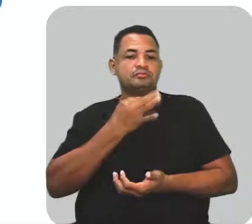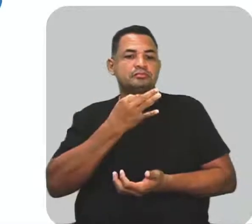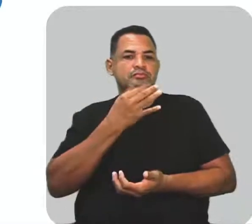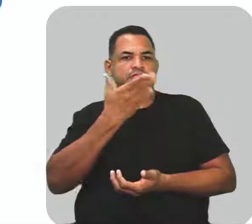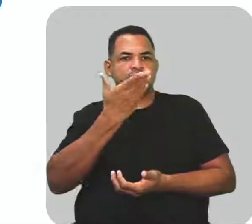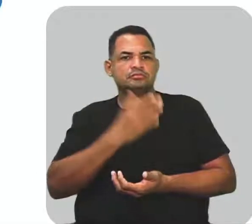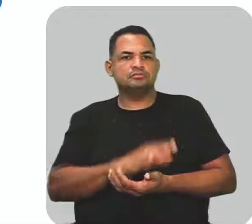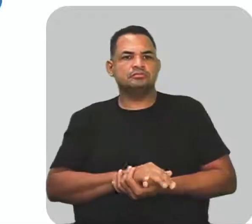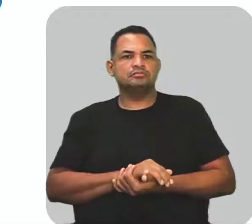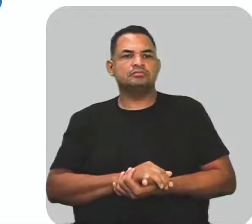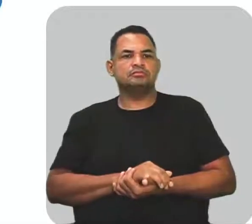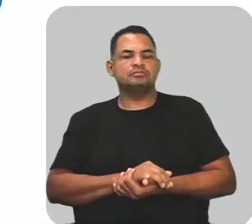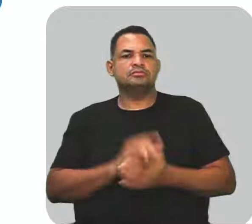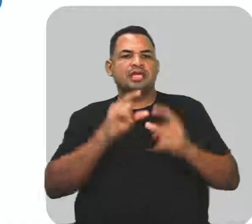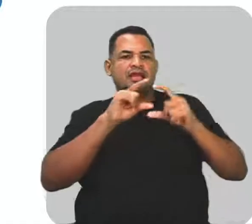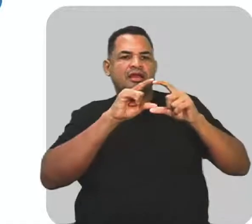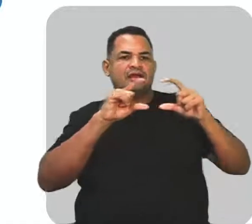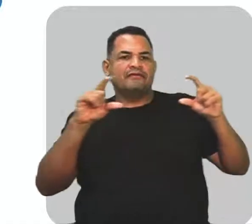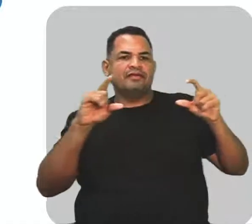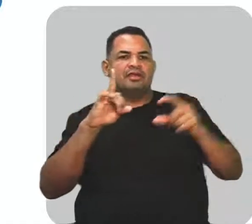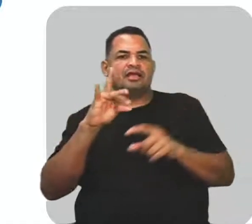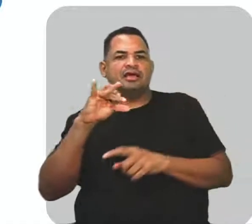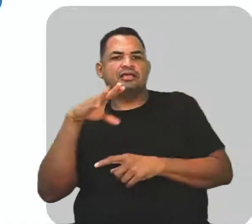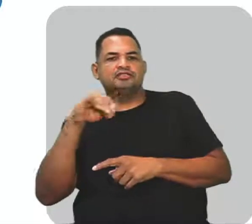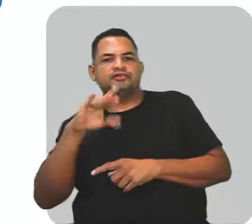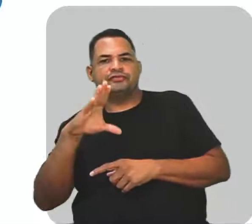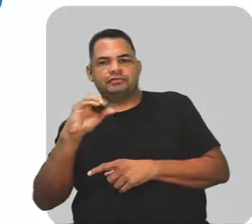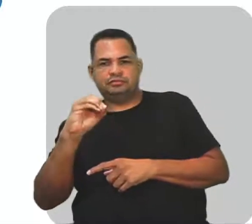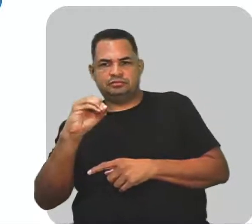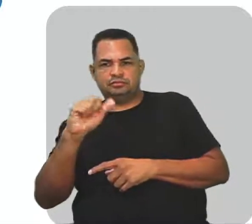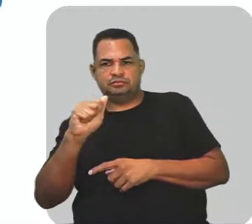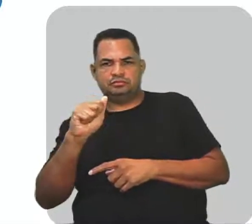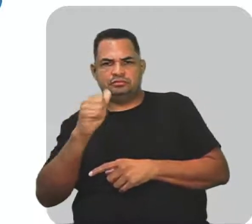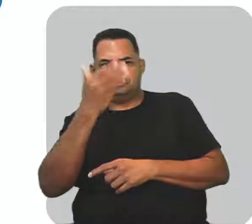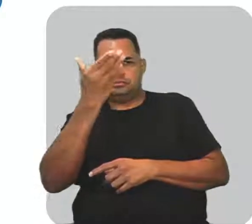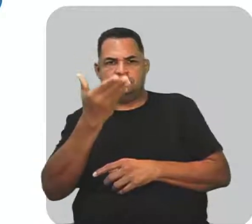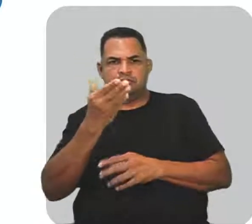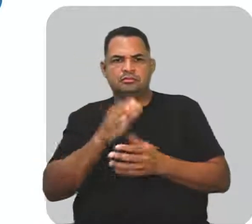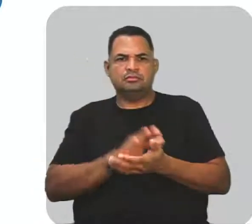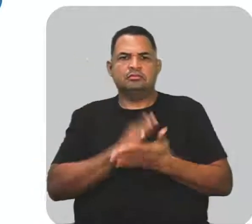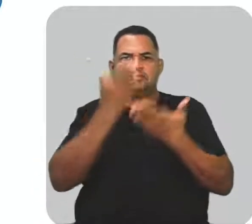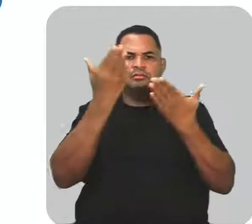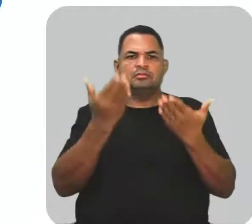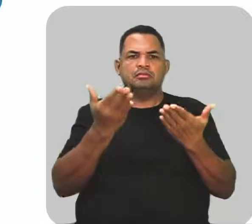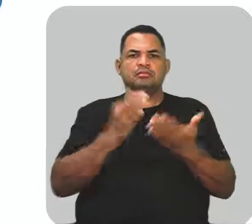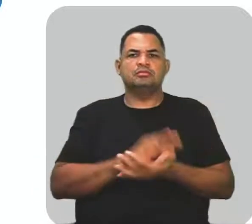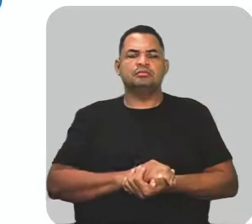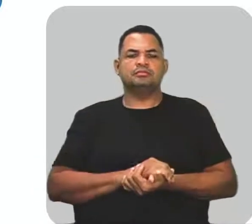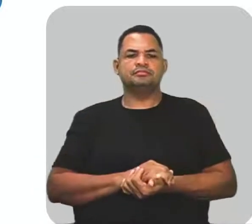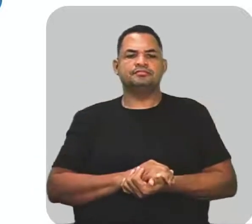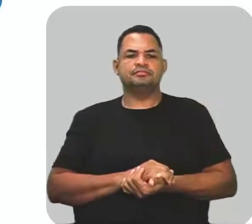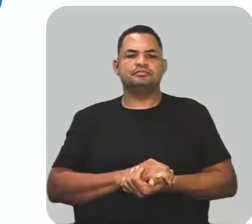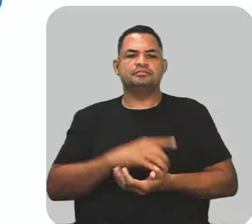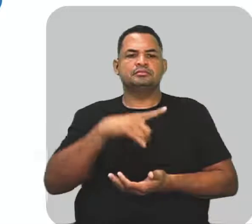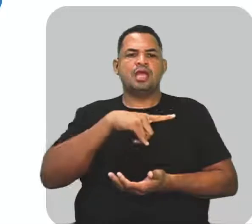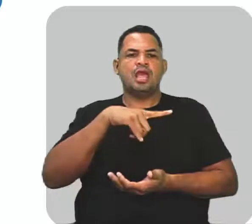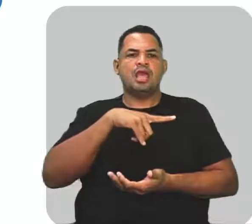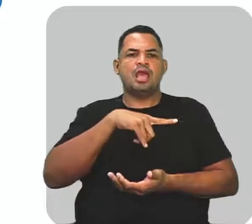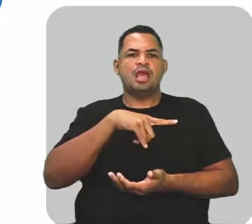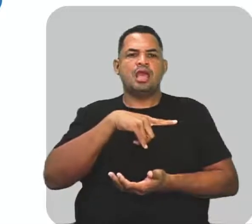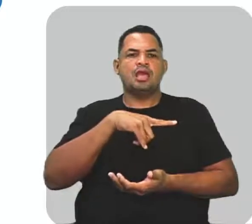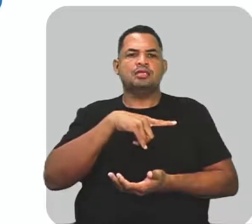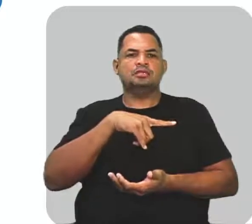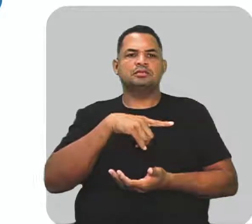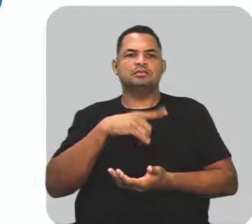ordem, ok? Nós temos também frases declarativas. De olho aí nesse momento, porque nós vamos ter